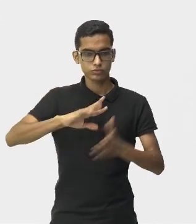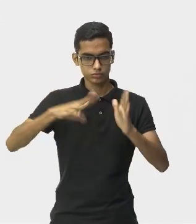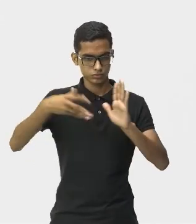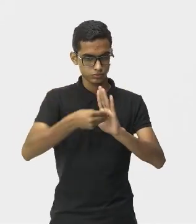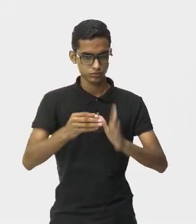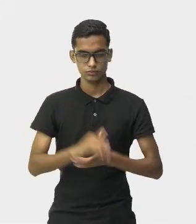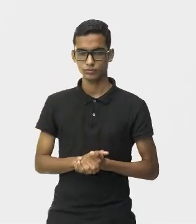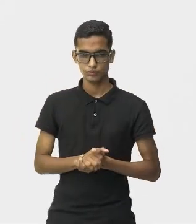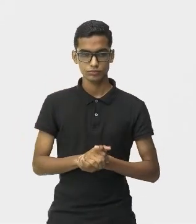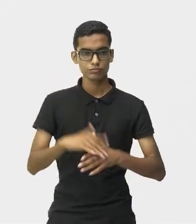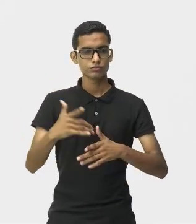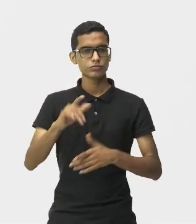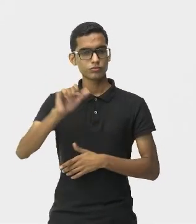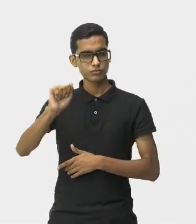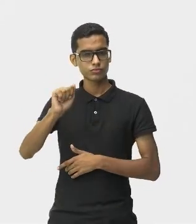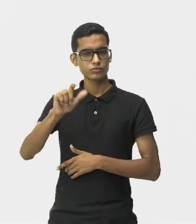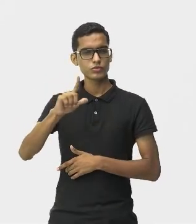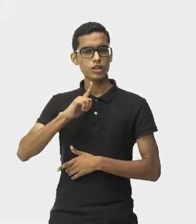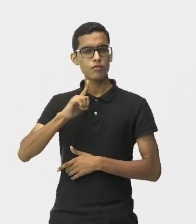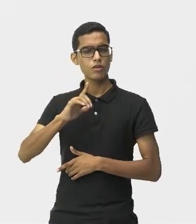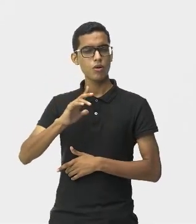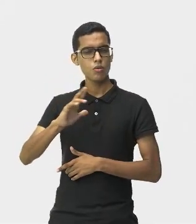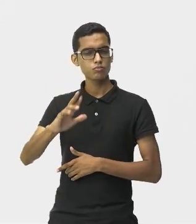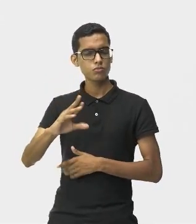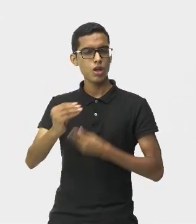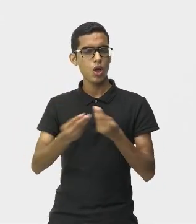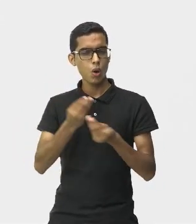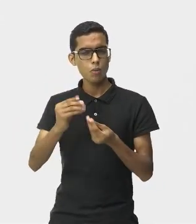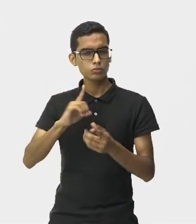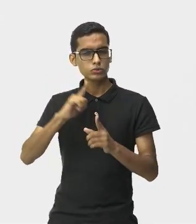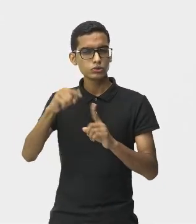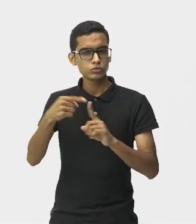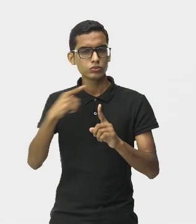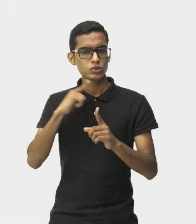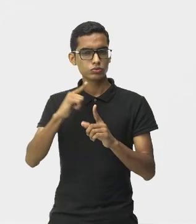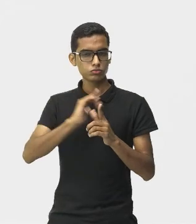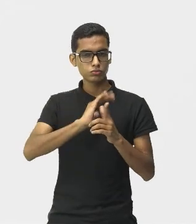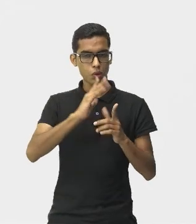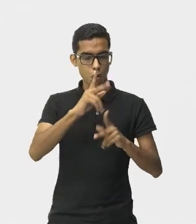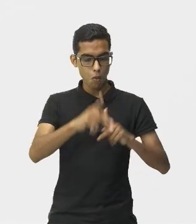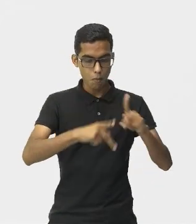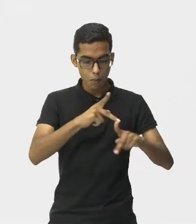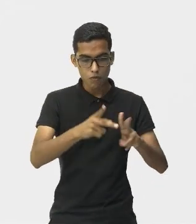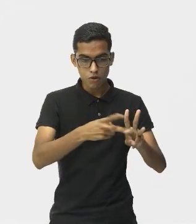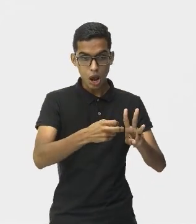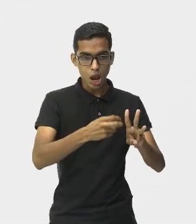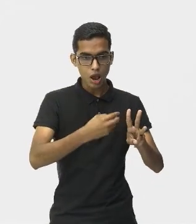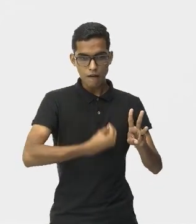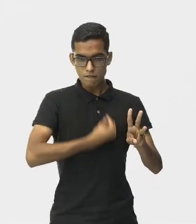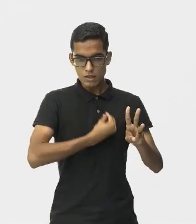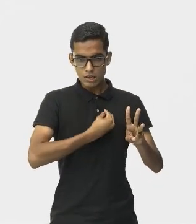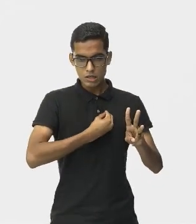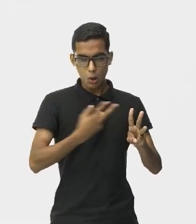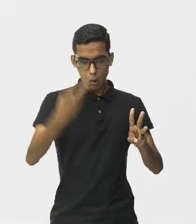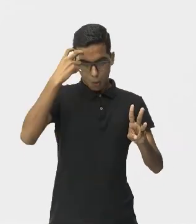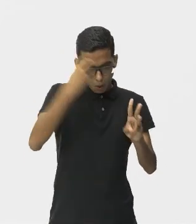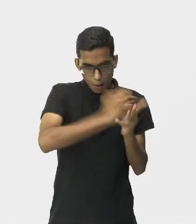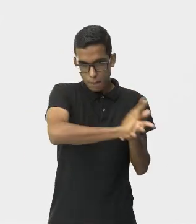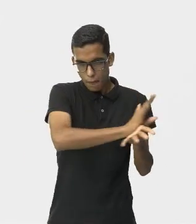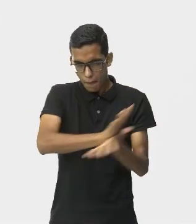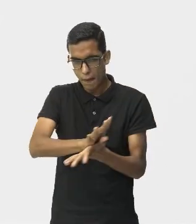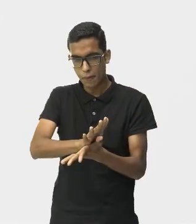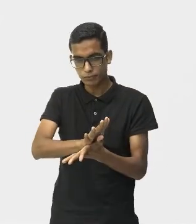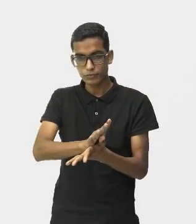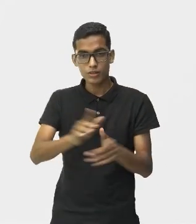A resultou na destruição do modo de vida tradicional dos povos amazônicos, além do extermínio de